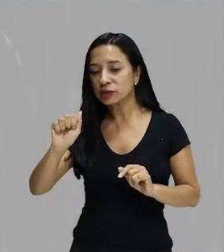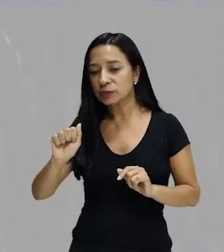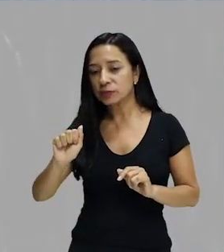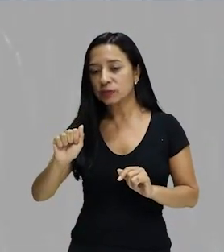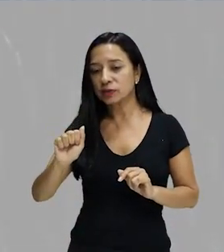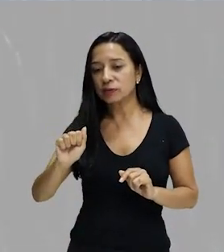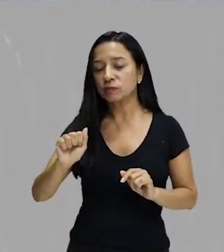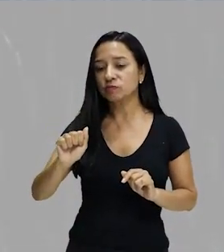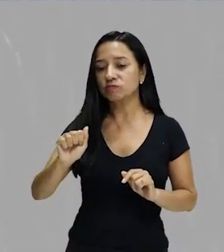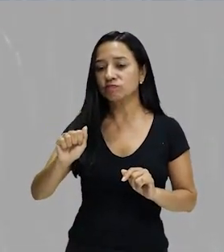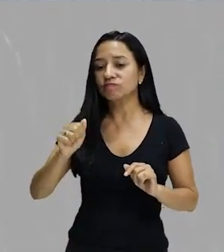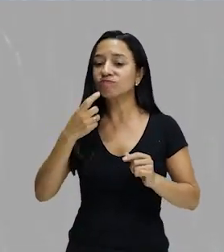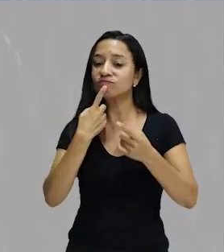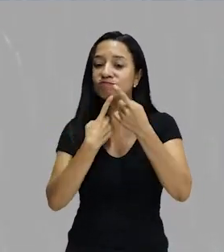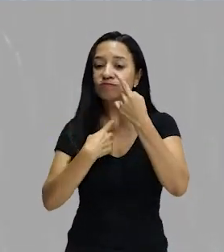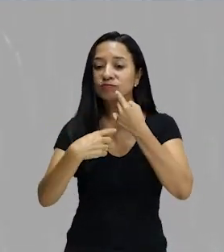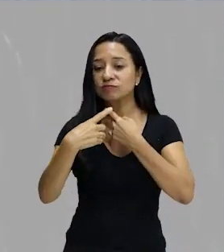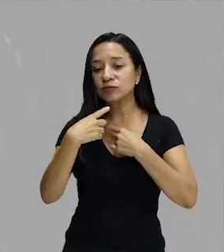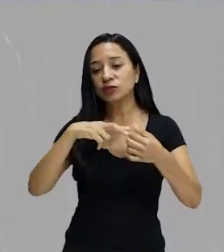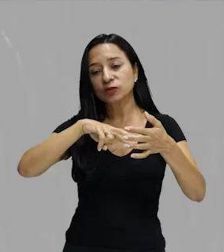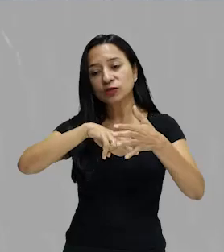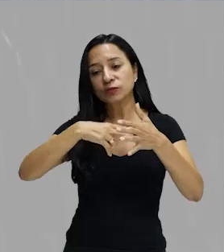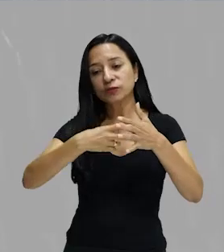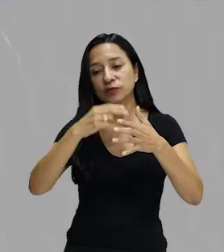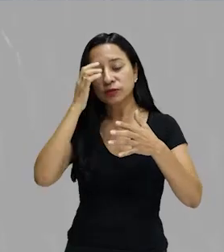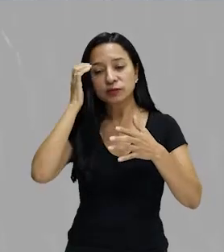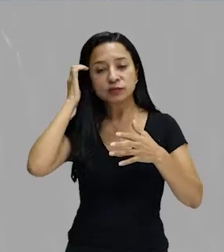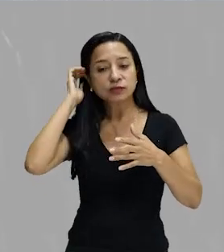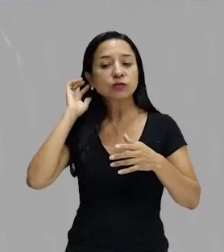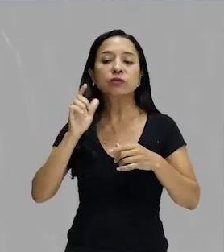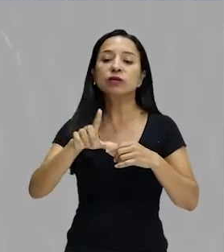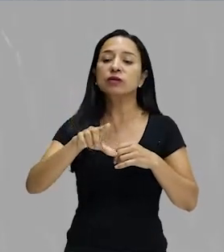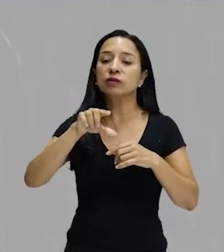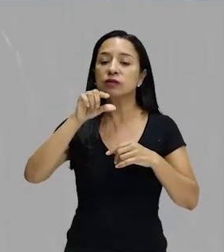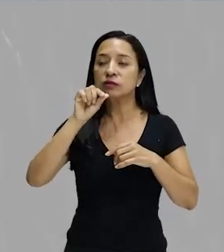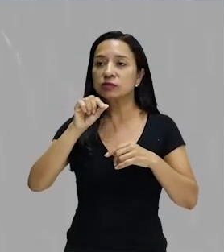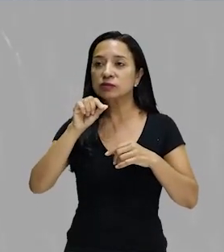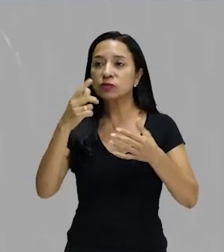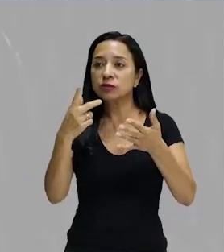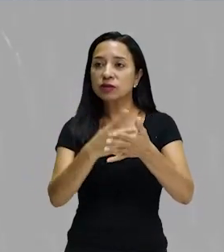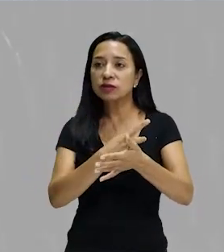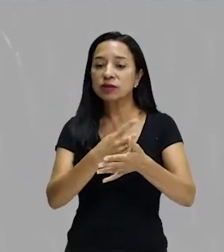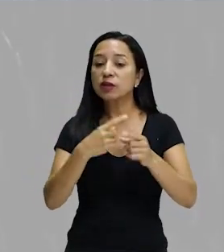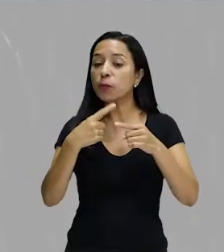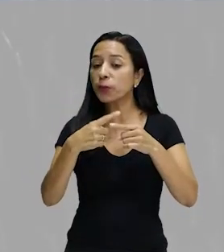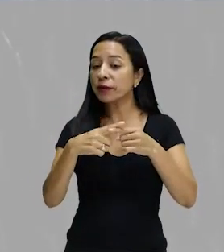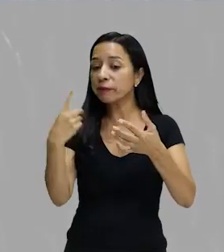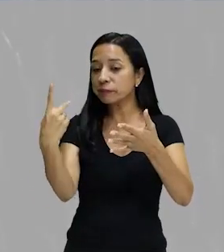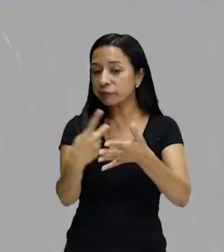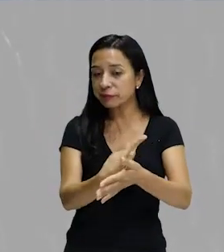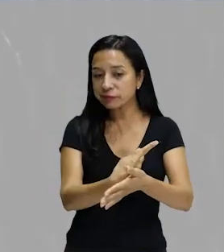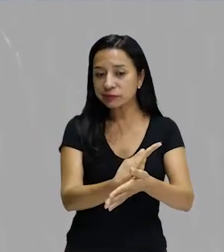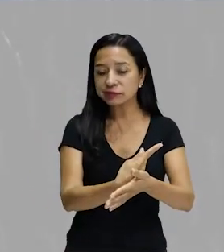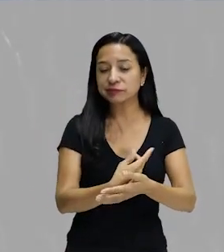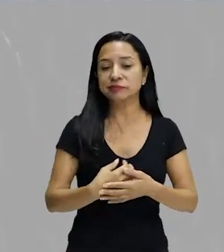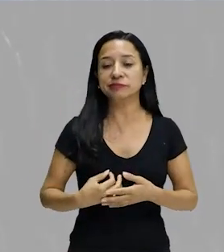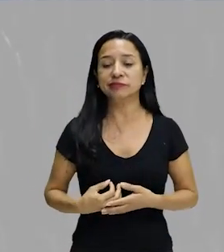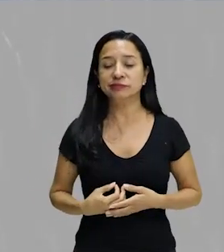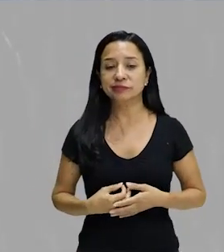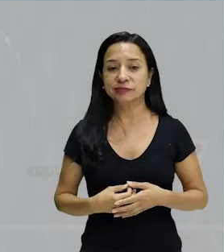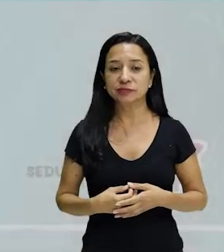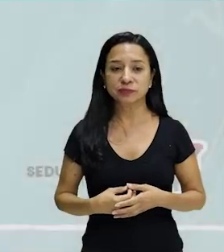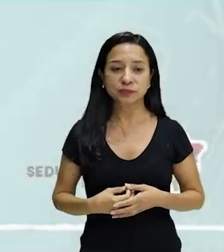que esta é a alternativa correta. Ela é uma alternativa correta porque está errada, entenderam? Fica até engraçado, mas é isso mesmo